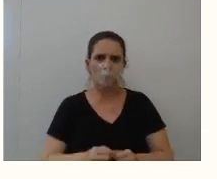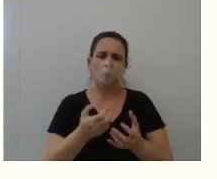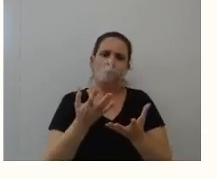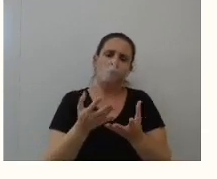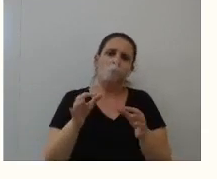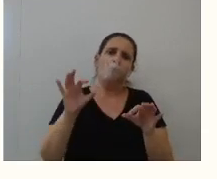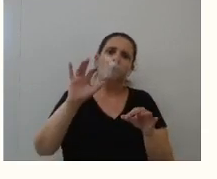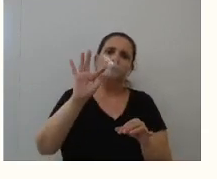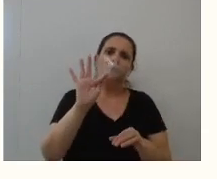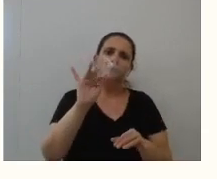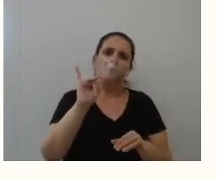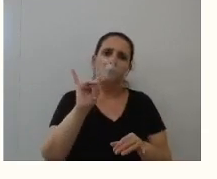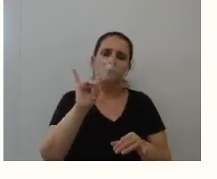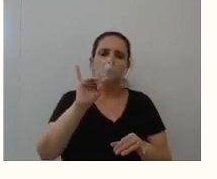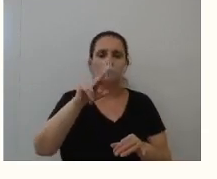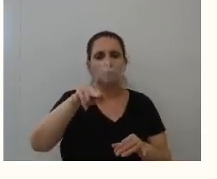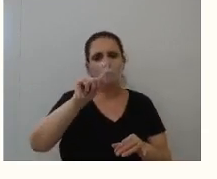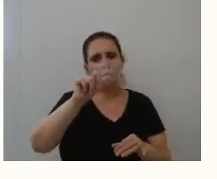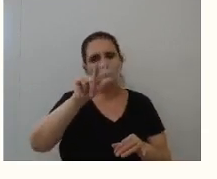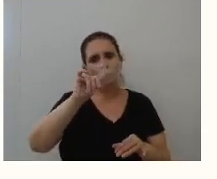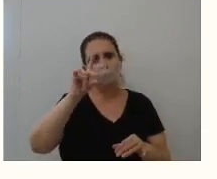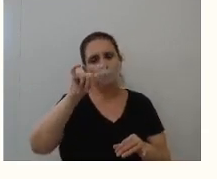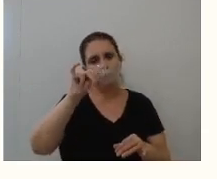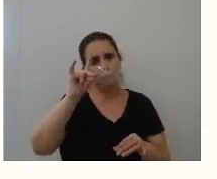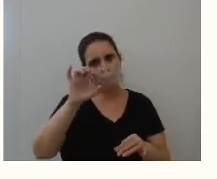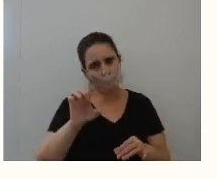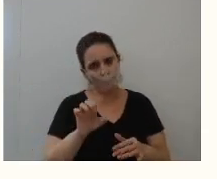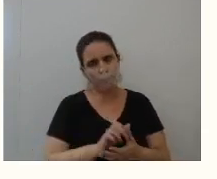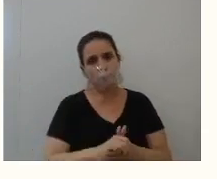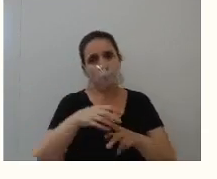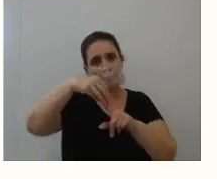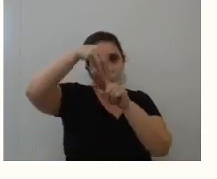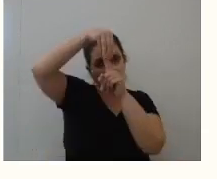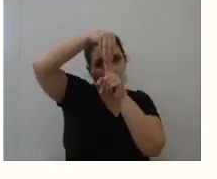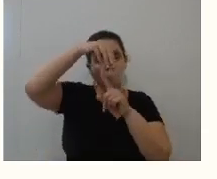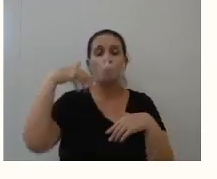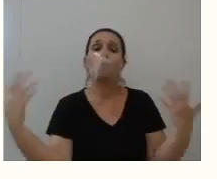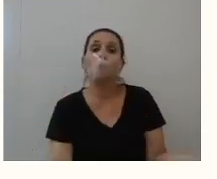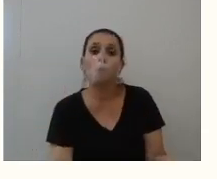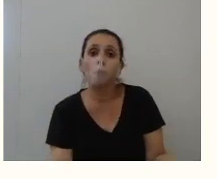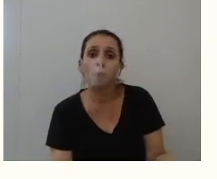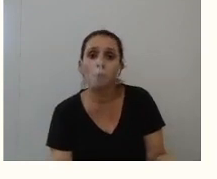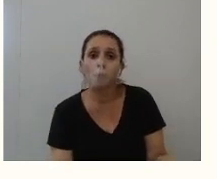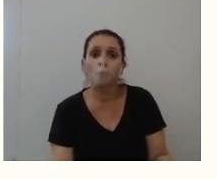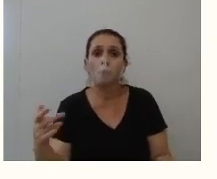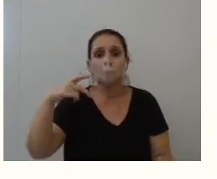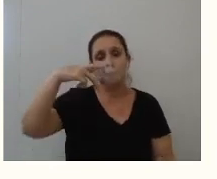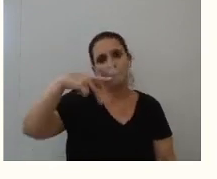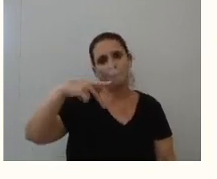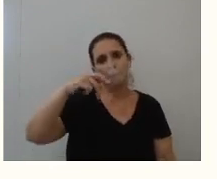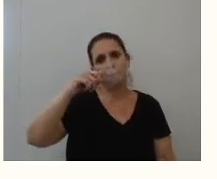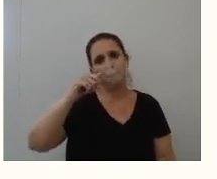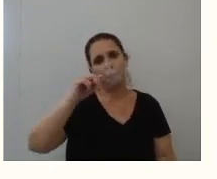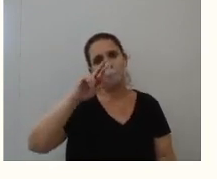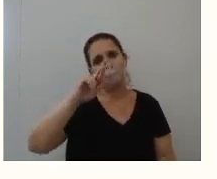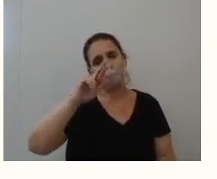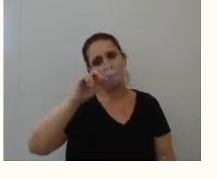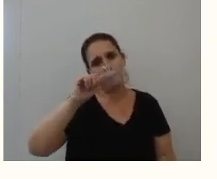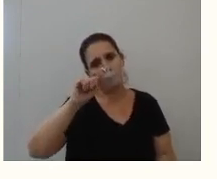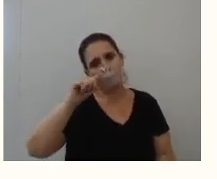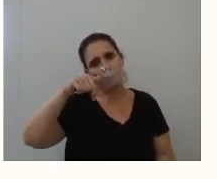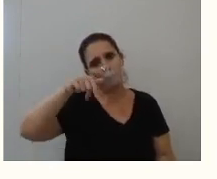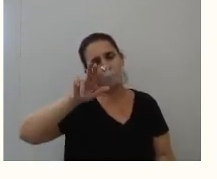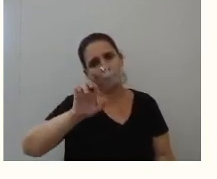finalidade. Conjunção final. A principal que a gente utiliza é o para que, mas a gente pode